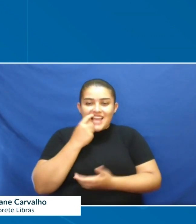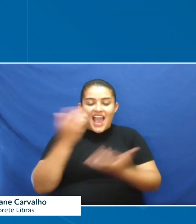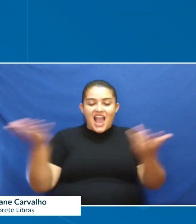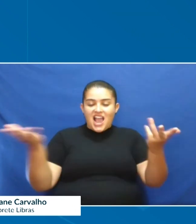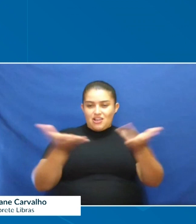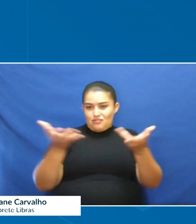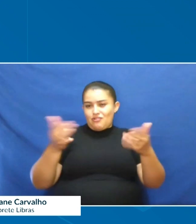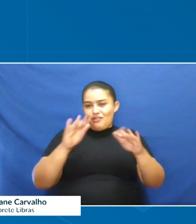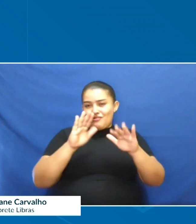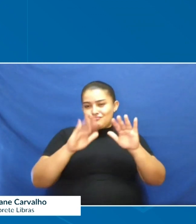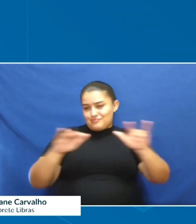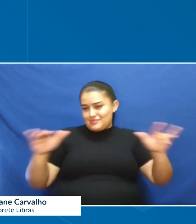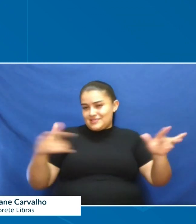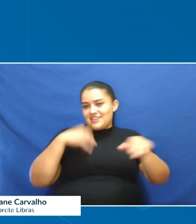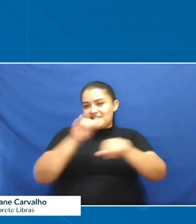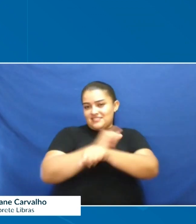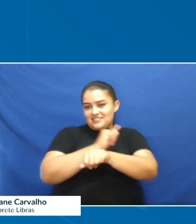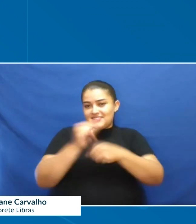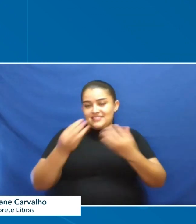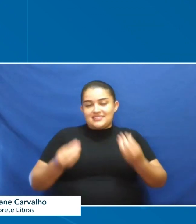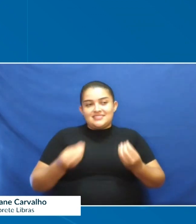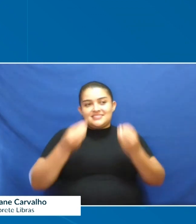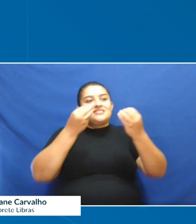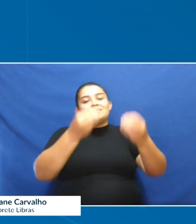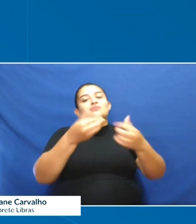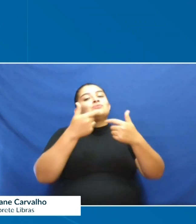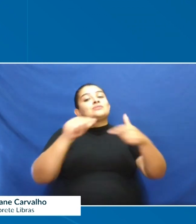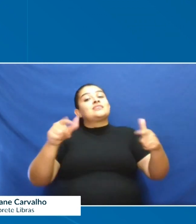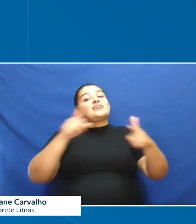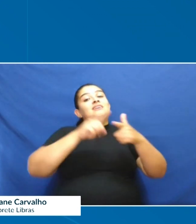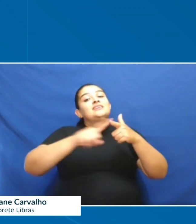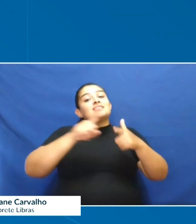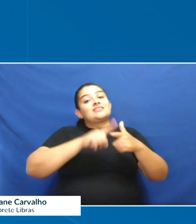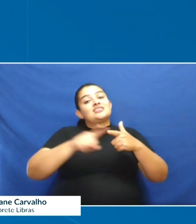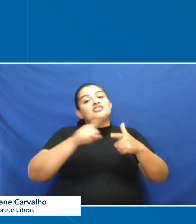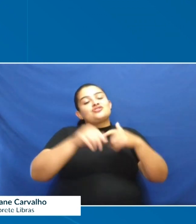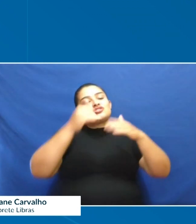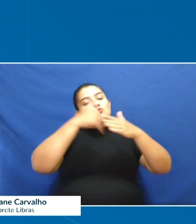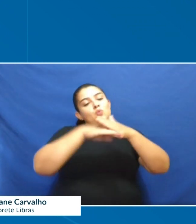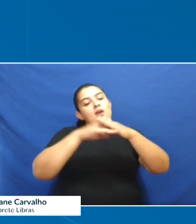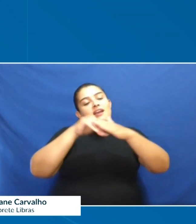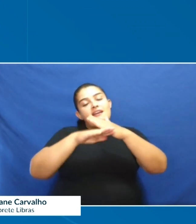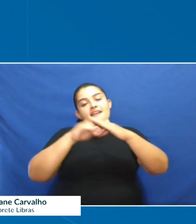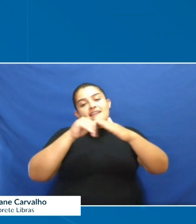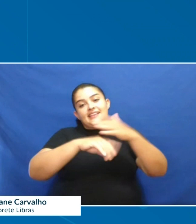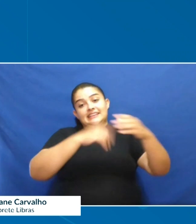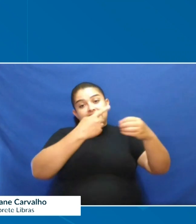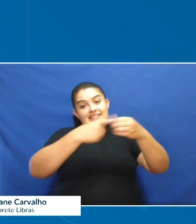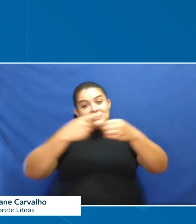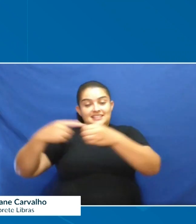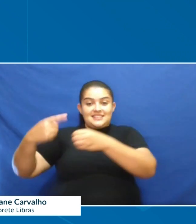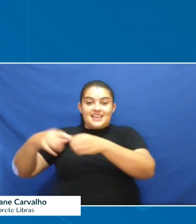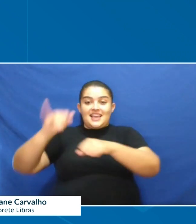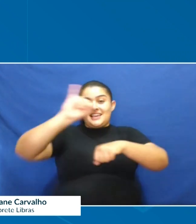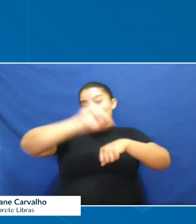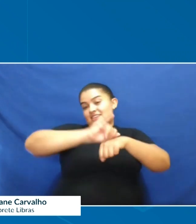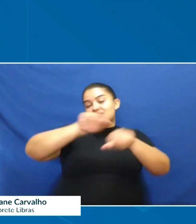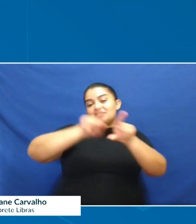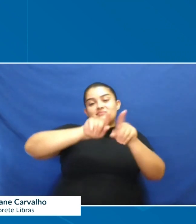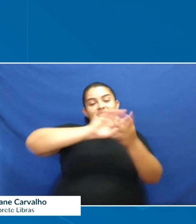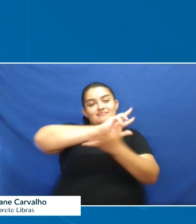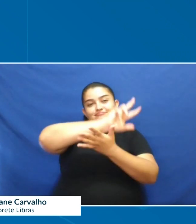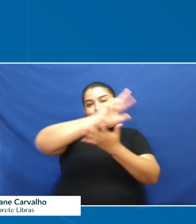né, podem ser entregues e não tendo a necessidade de ter estoque em todas as grandes cidades do Brasil, as capitais e uma série de outras